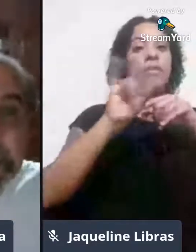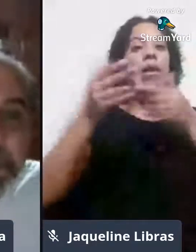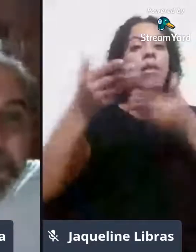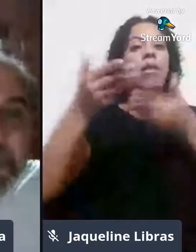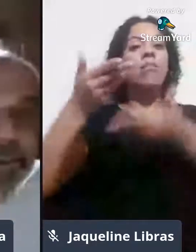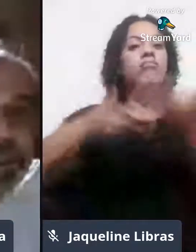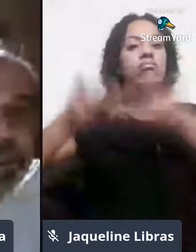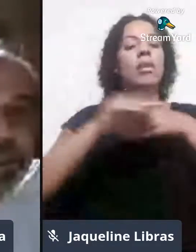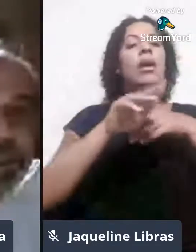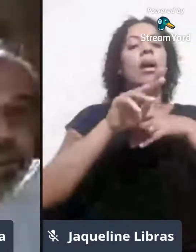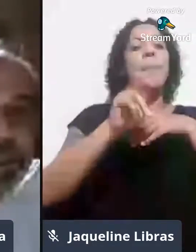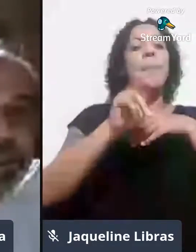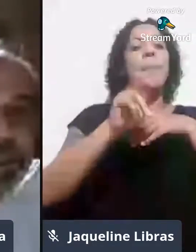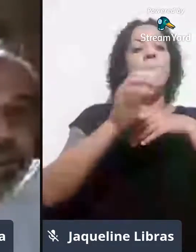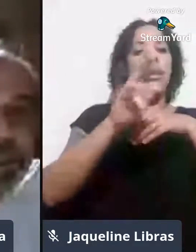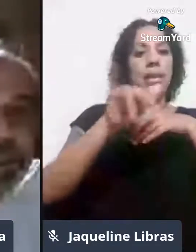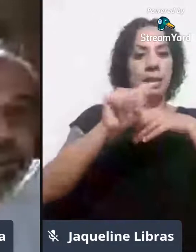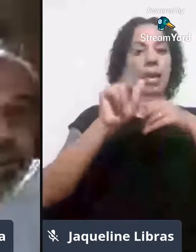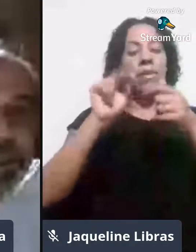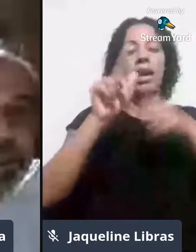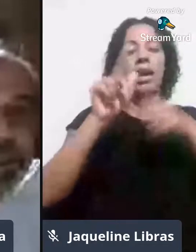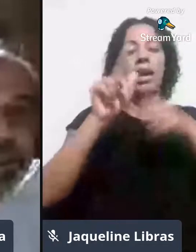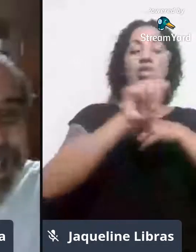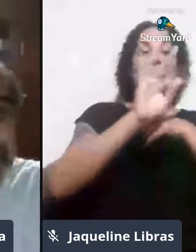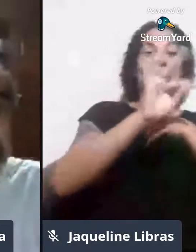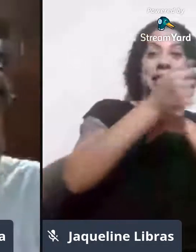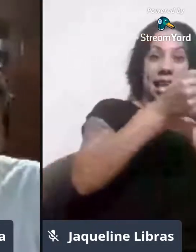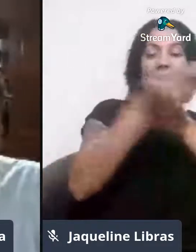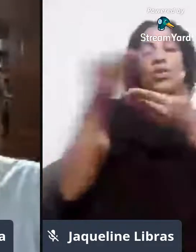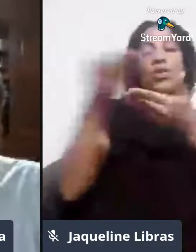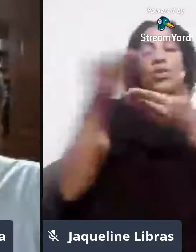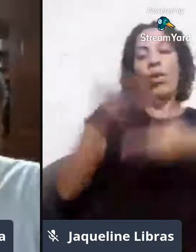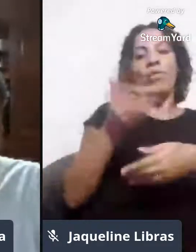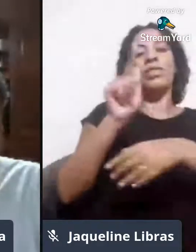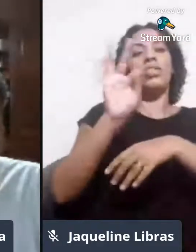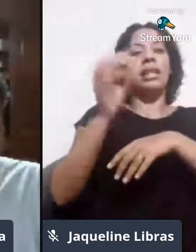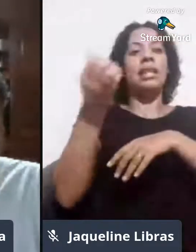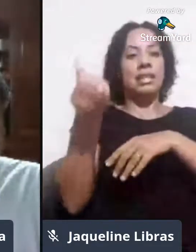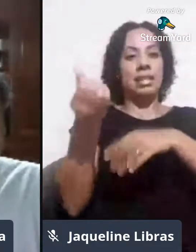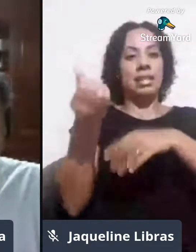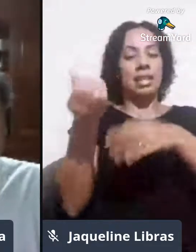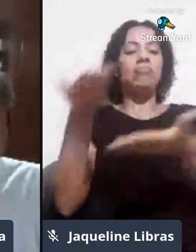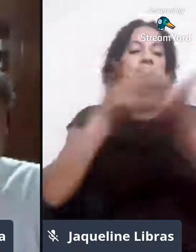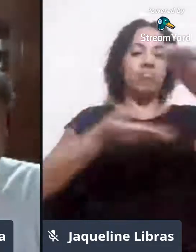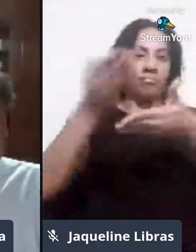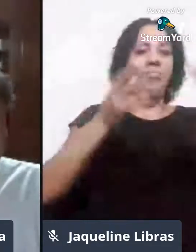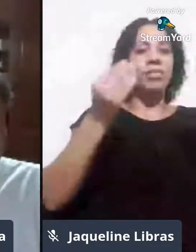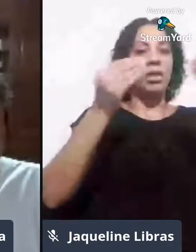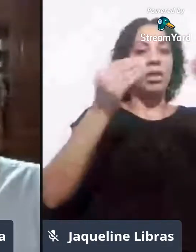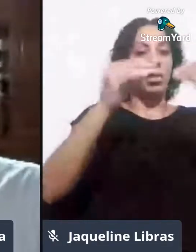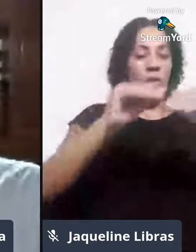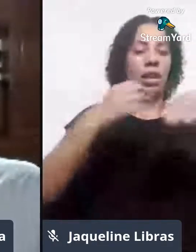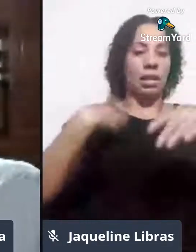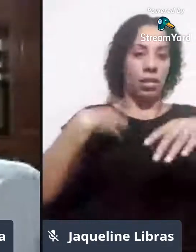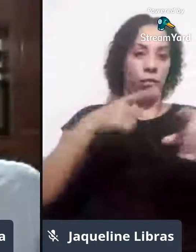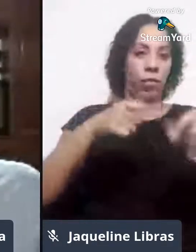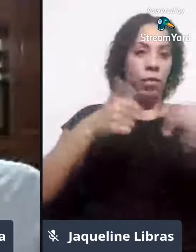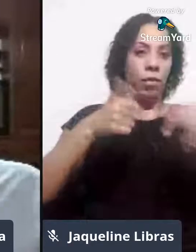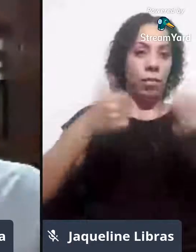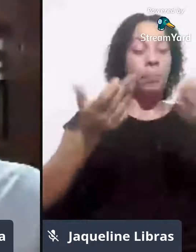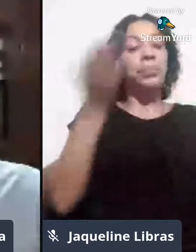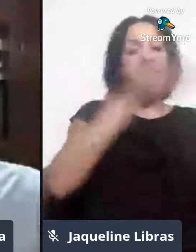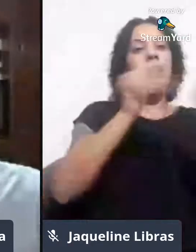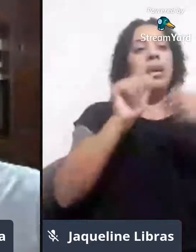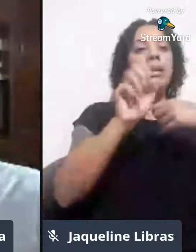Petrina. Então, vai ser o contrário, GT7 convidando o GT6. E aí, foi colocado dessa forma aí. É com você,